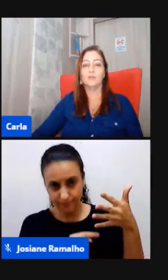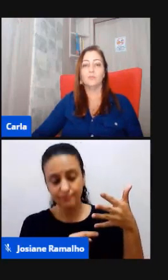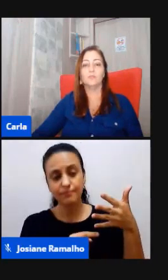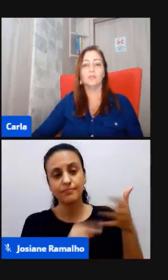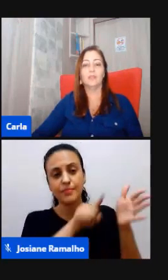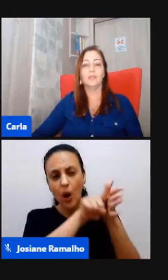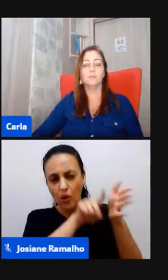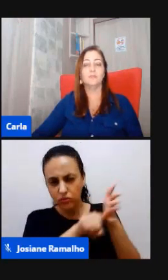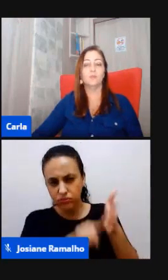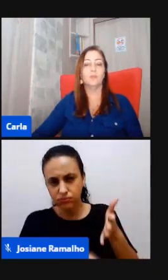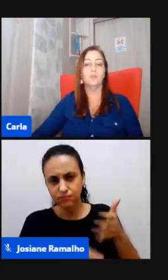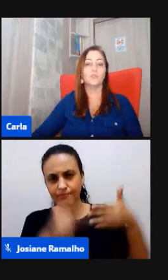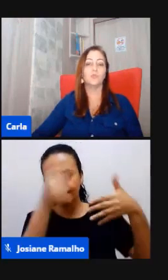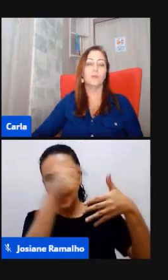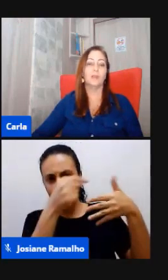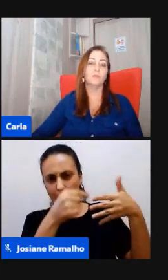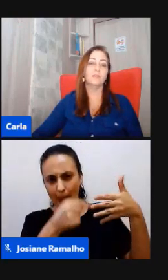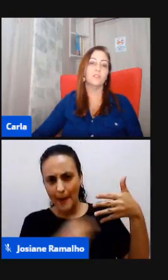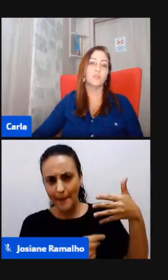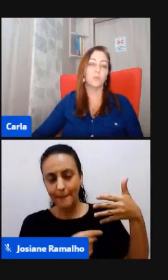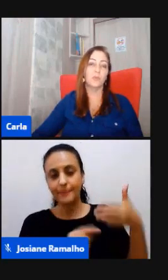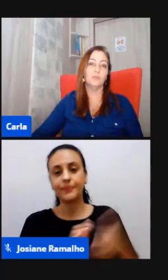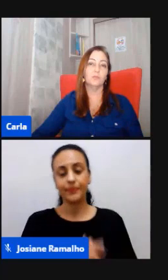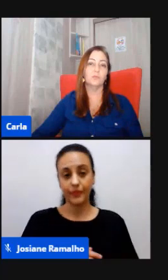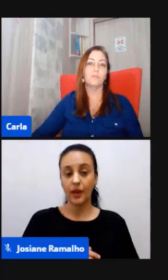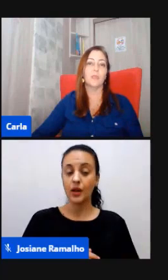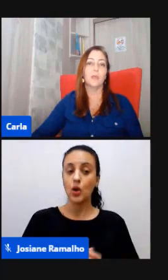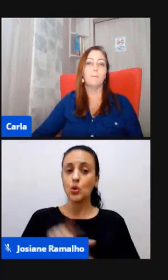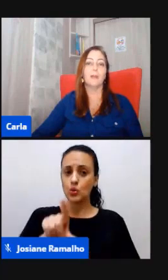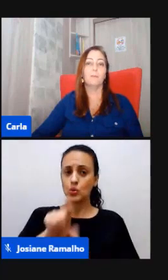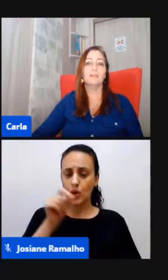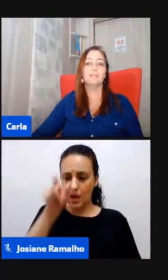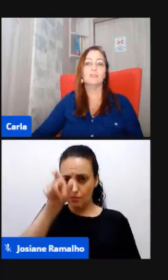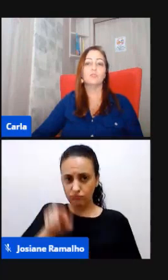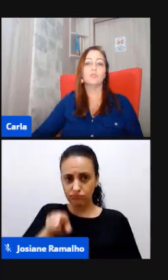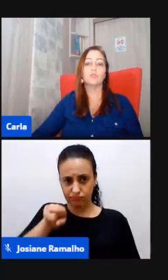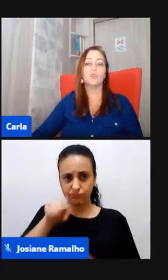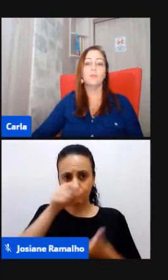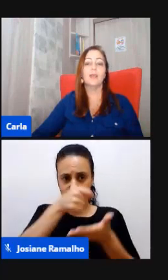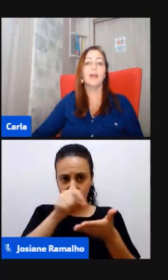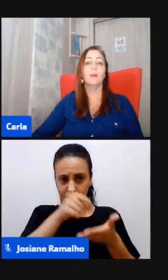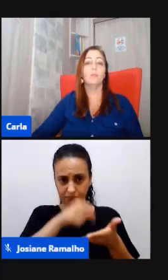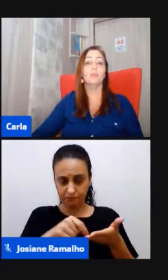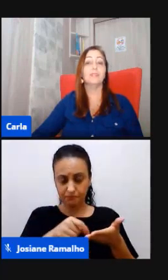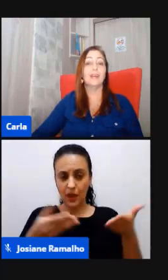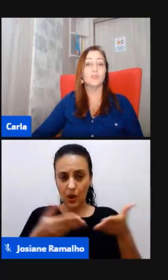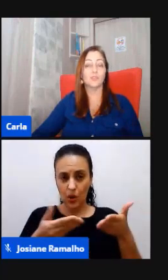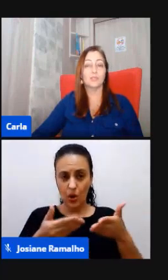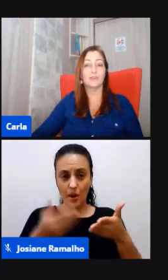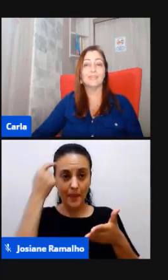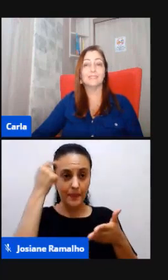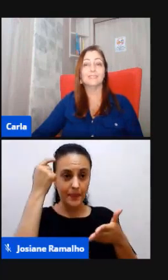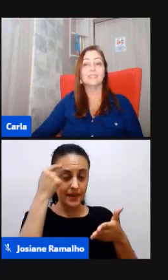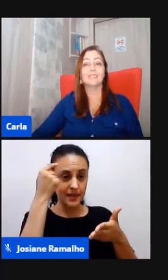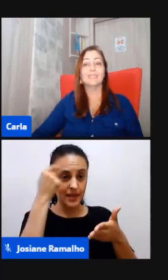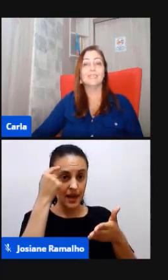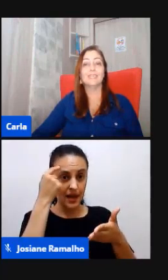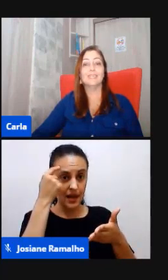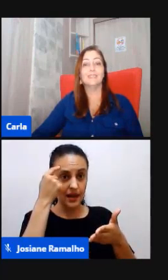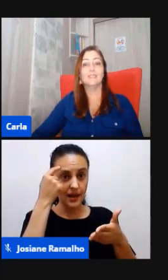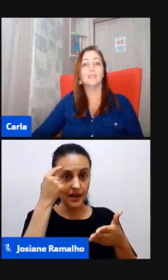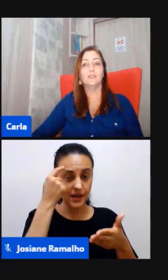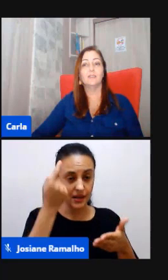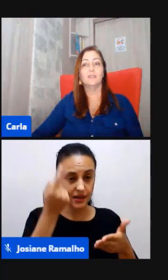Nós trouxemos especialmente o Malaguzzi neste momento para pensar sobre a abordagem, né,